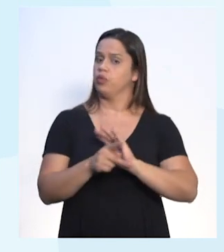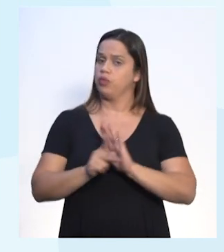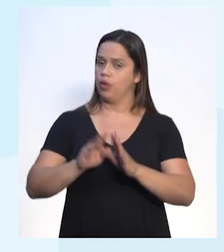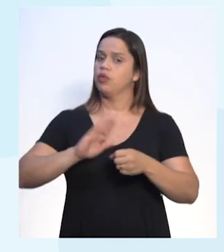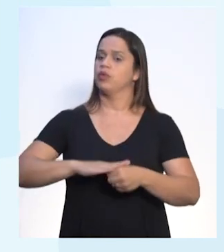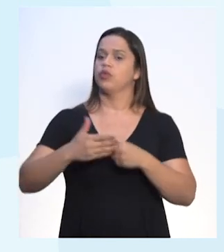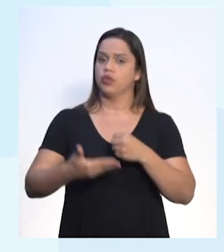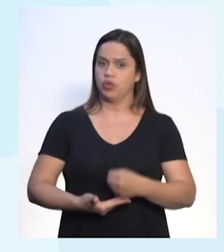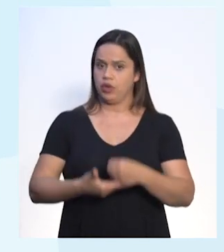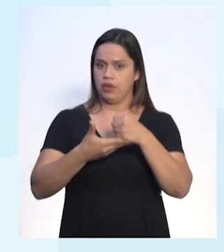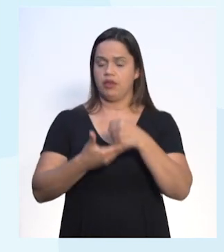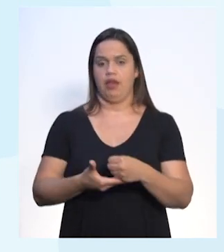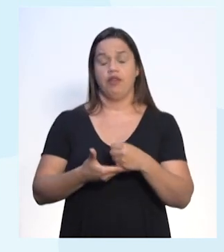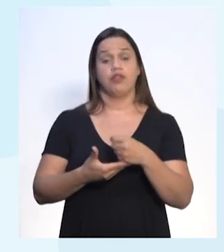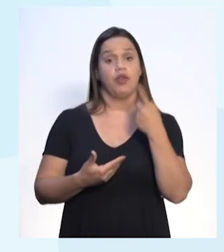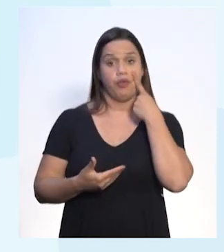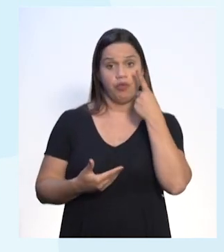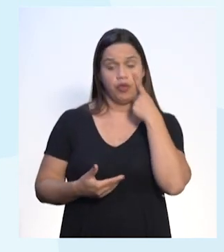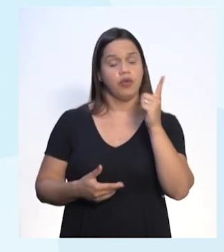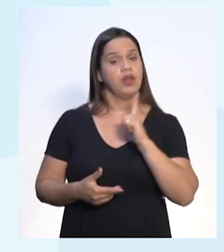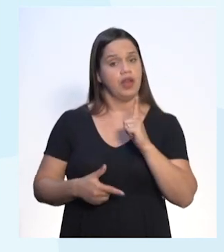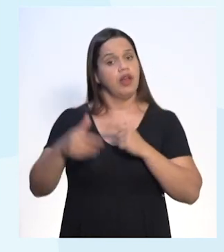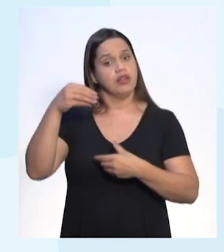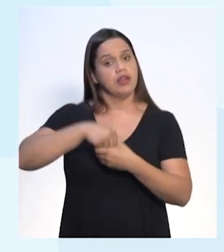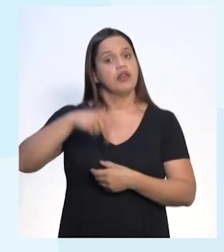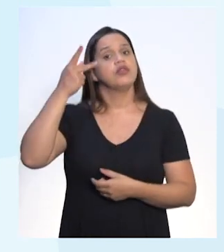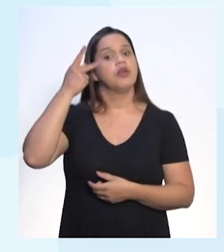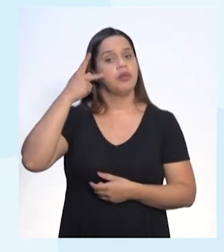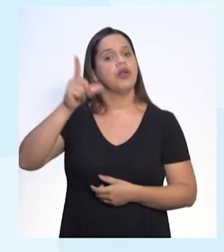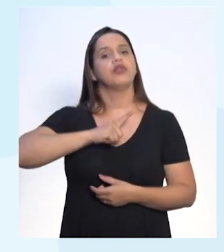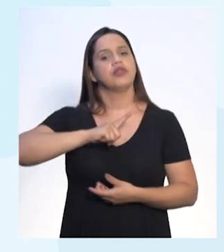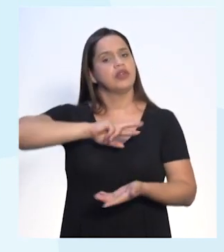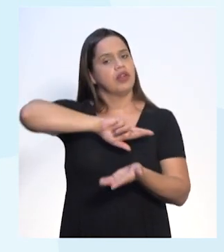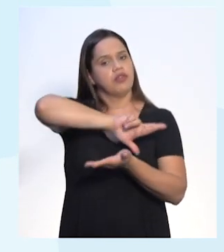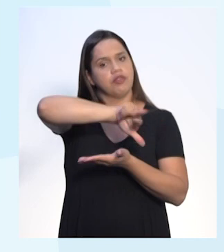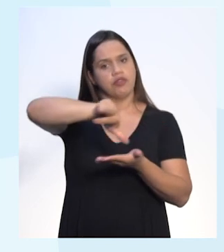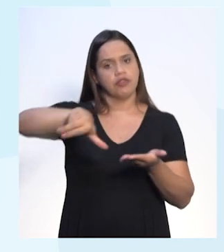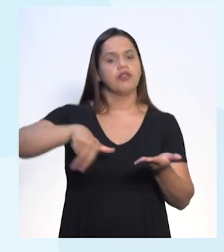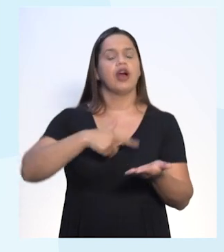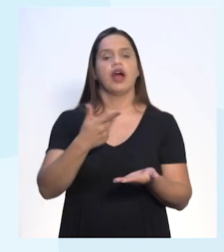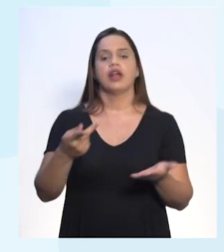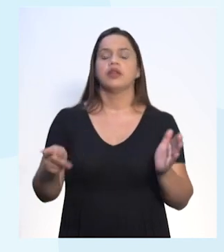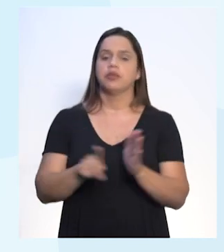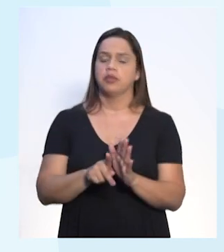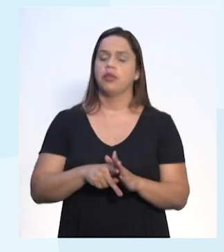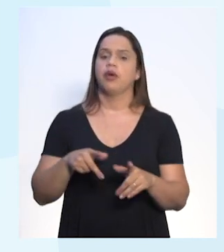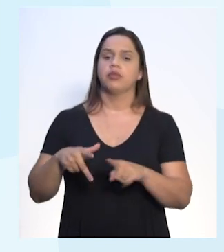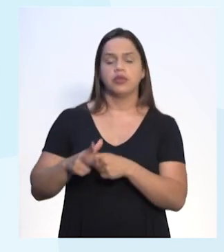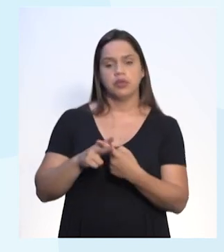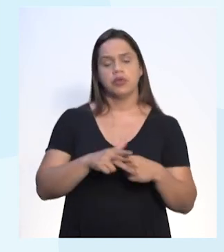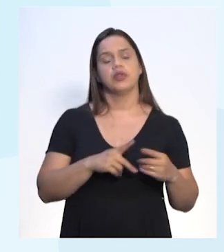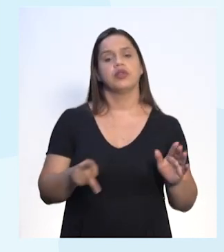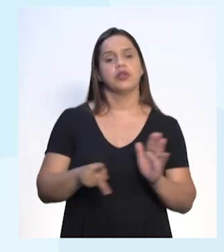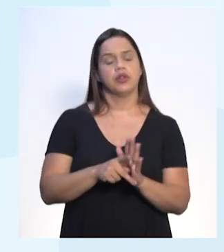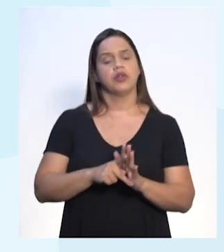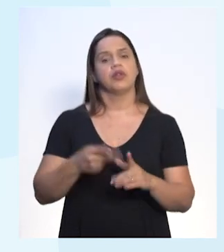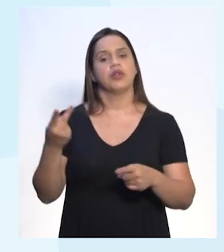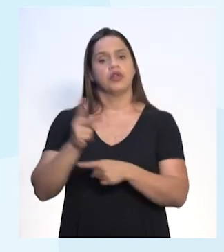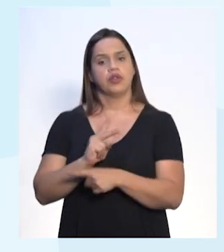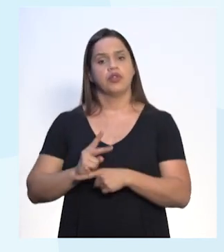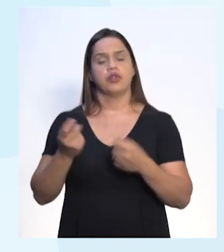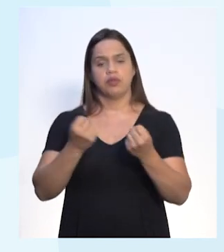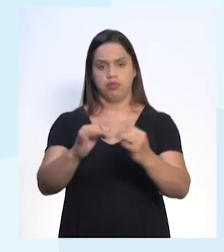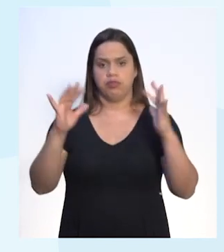uso sustentável. Então, vejo que também no Estado de São Paulo nós temos diversas áreas aí de manutenção das reservas